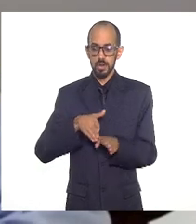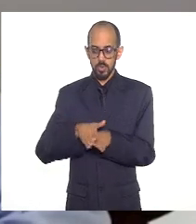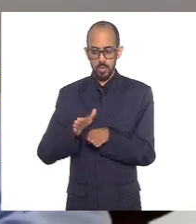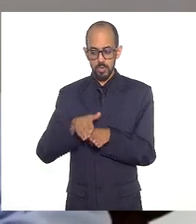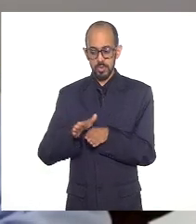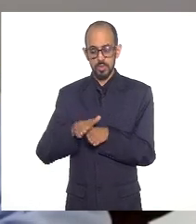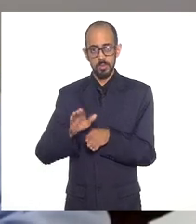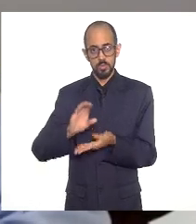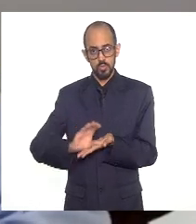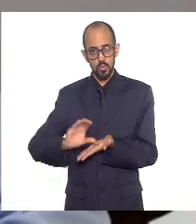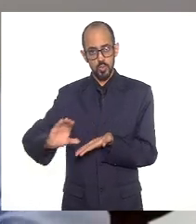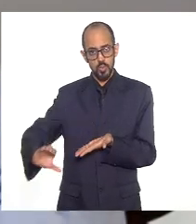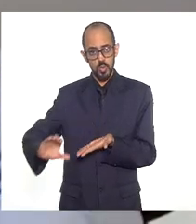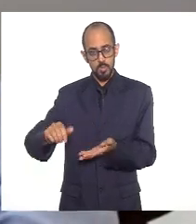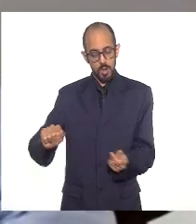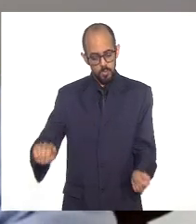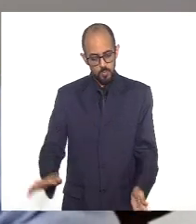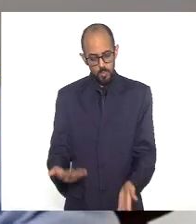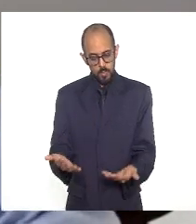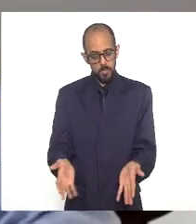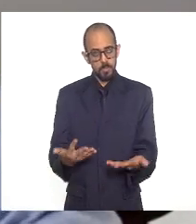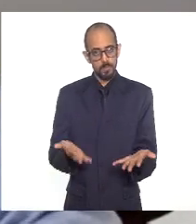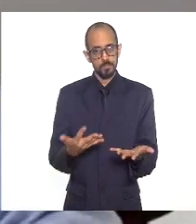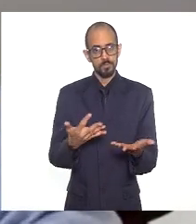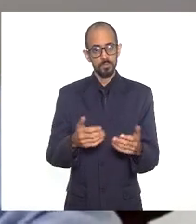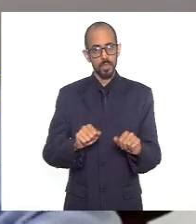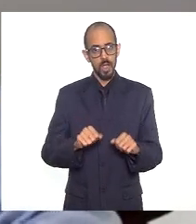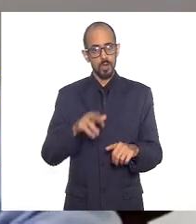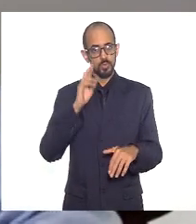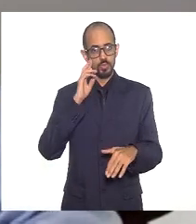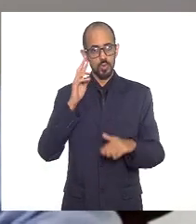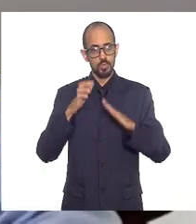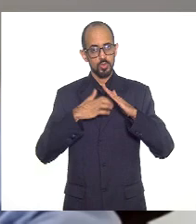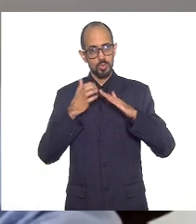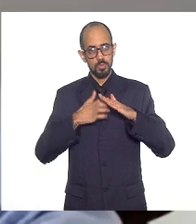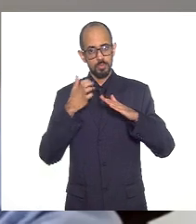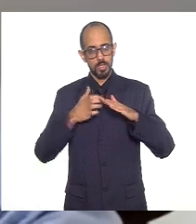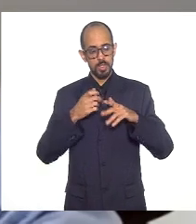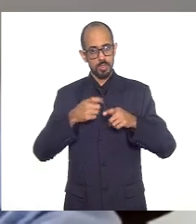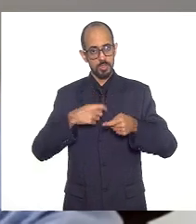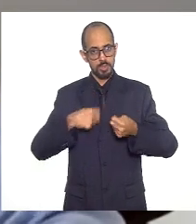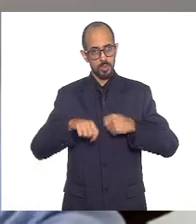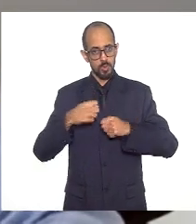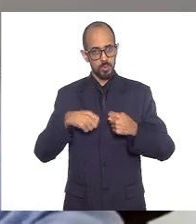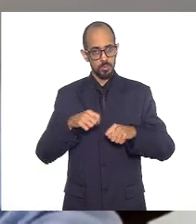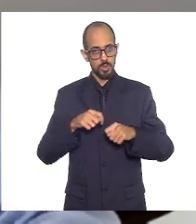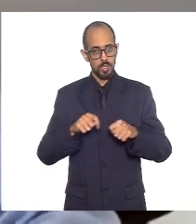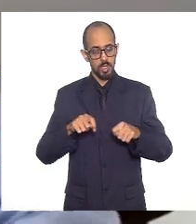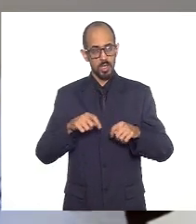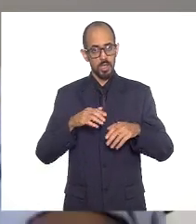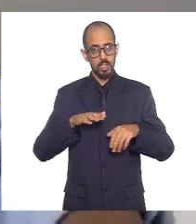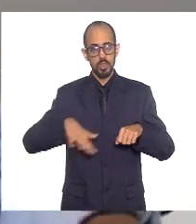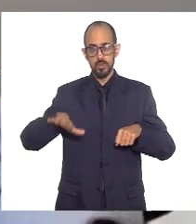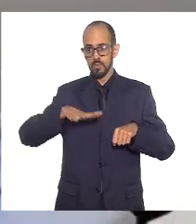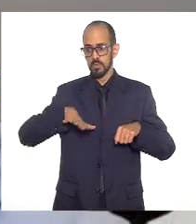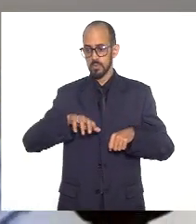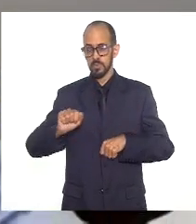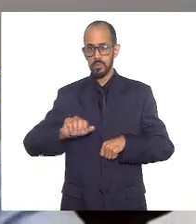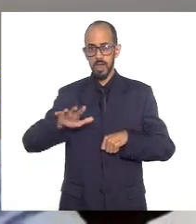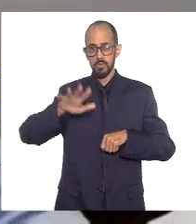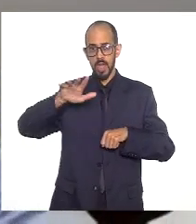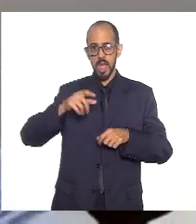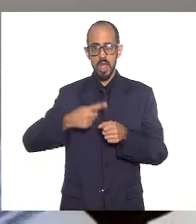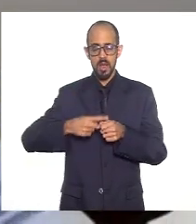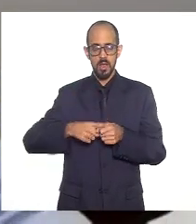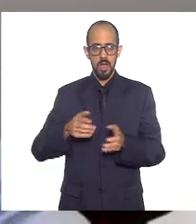orçamentária voltada para o fomento aos empreendimentos econômicos nos territórios populares, nos territórios de favela. Sem